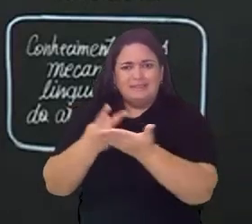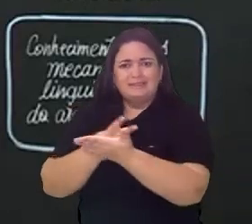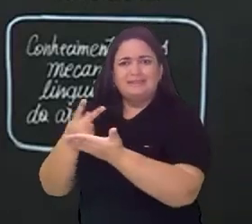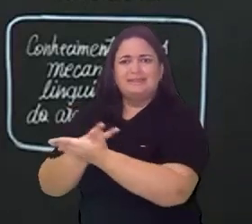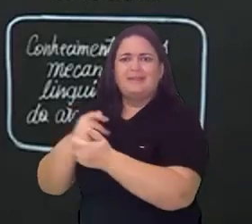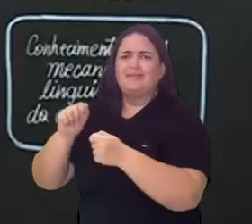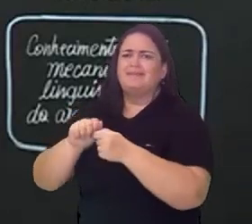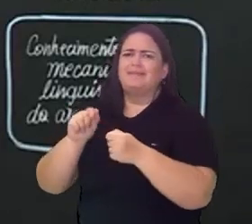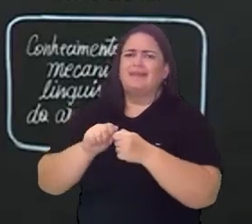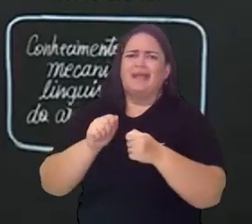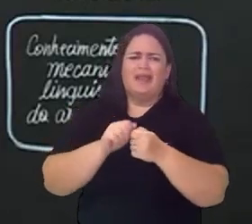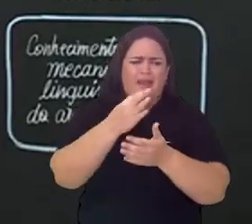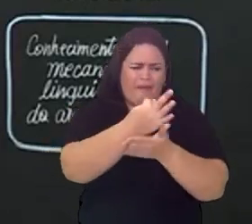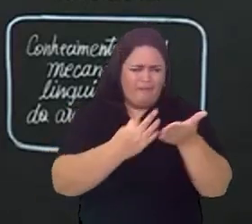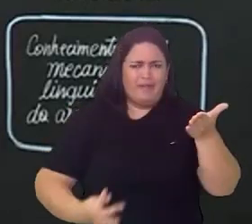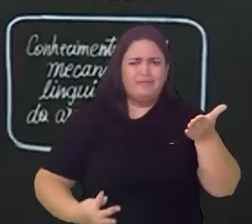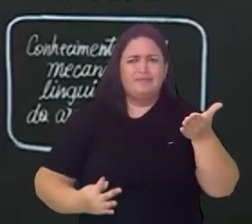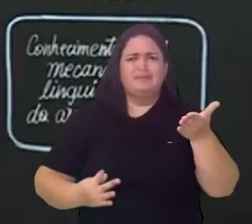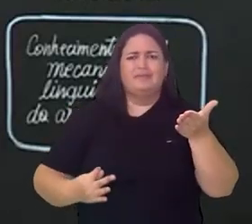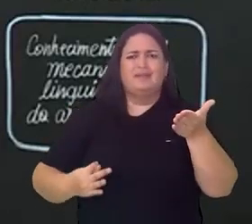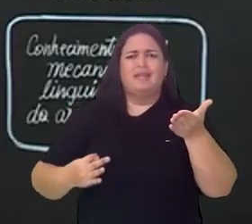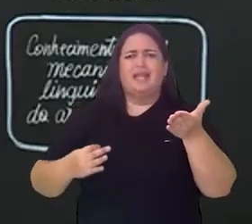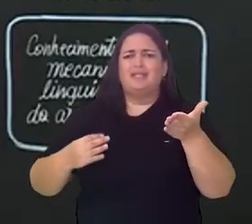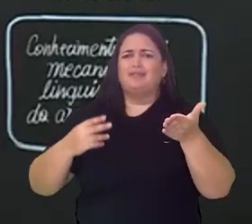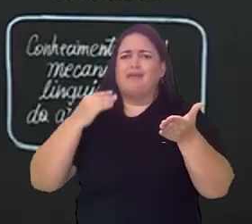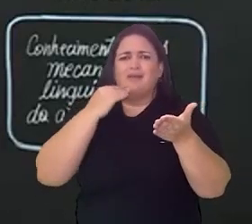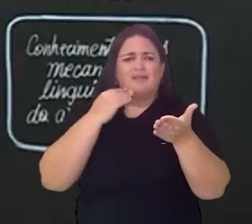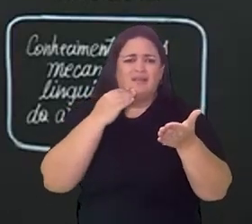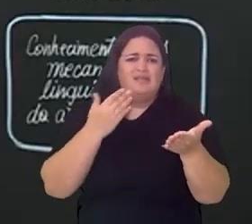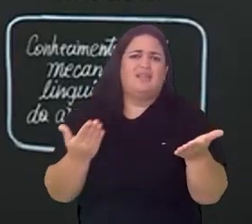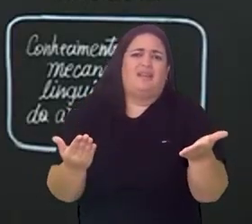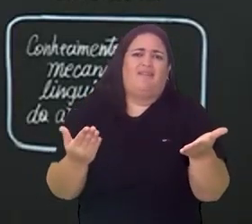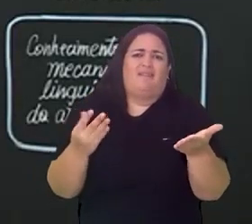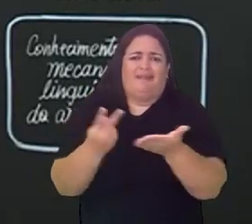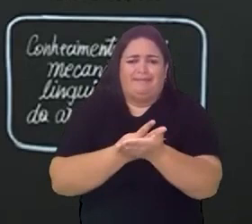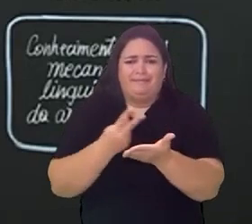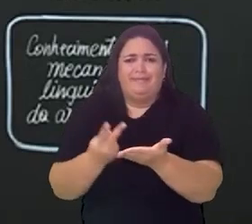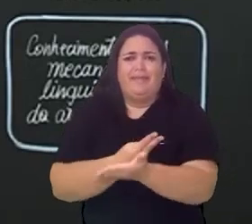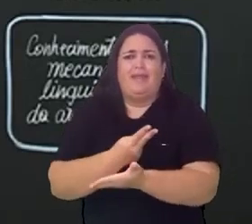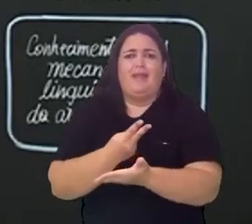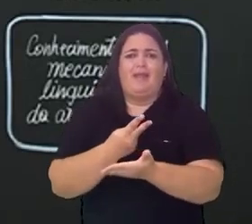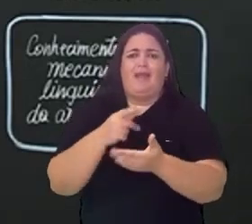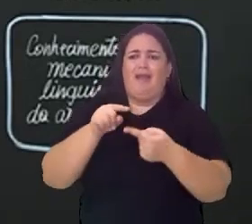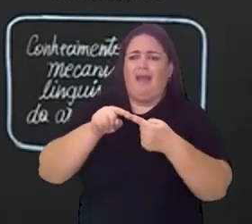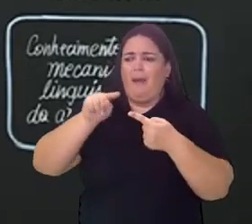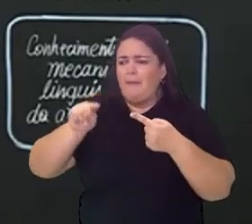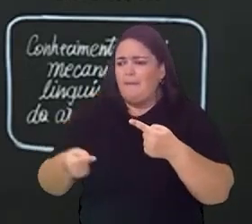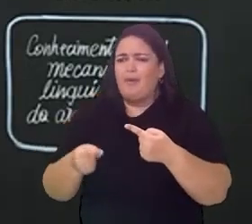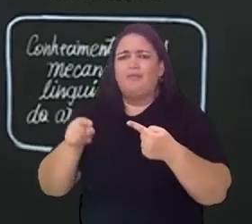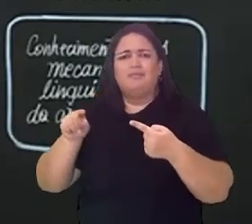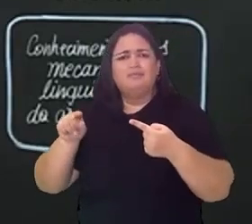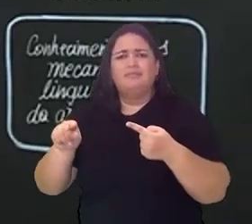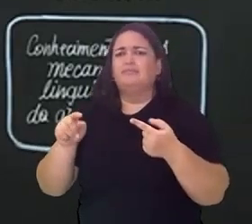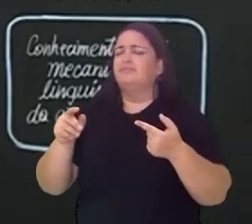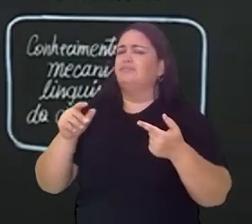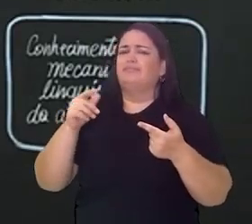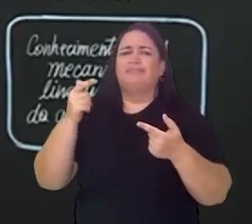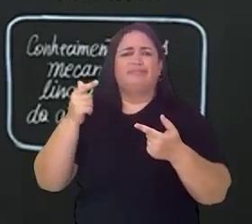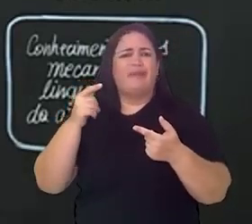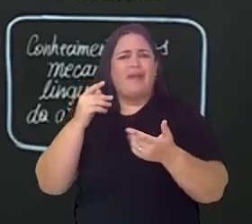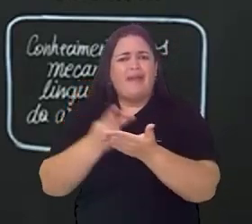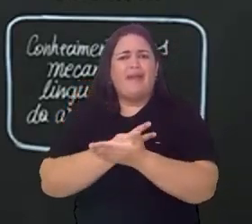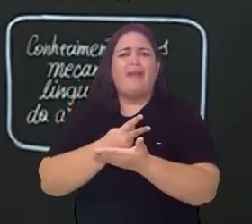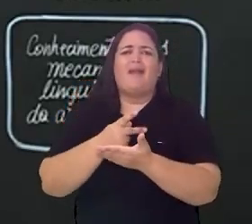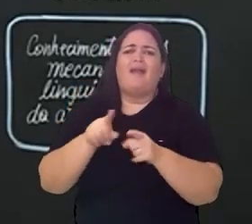que tornam essa construção com problemas de coesão, ou seja, uso errado dos conectivos, pontuação precária, vocabulário fraco